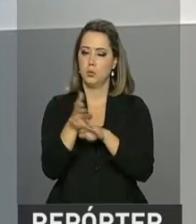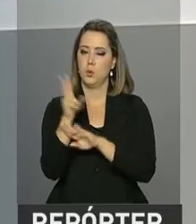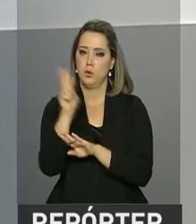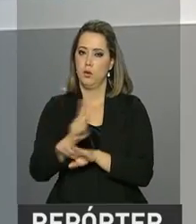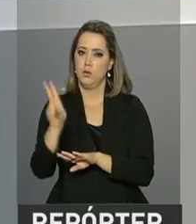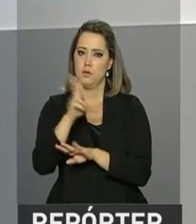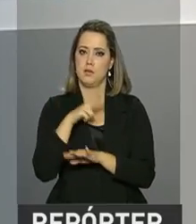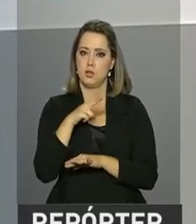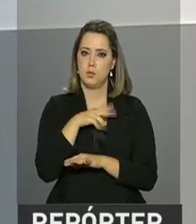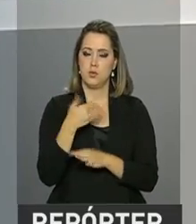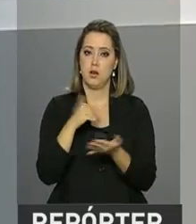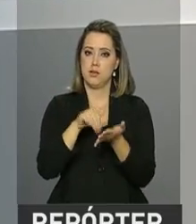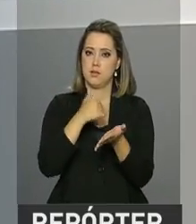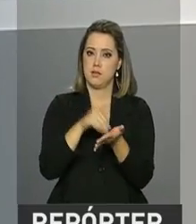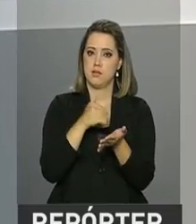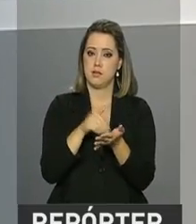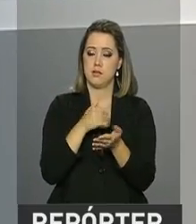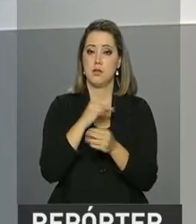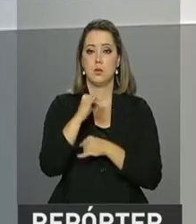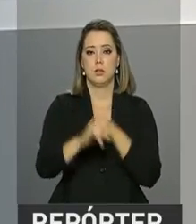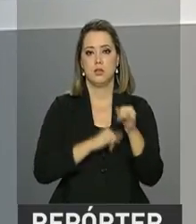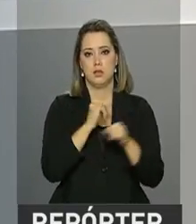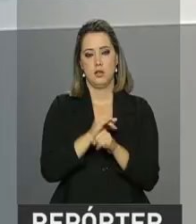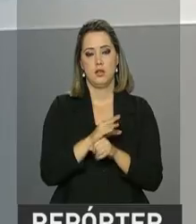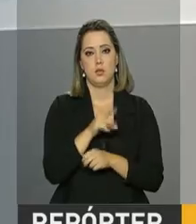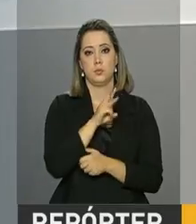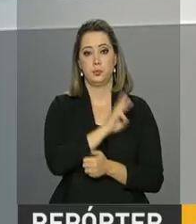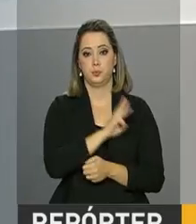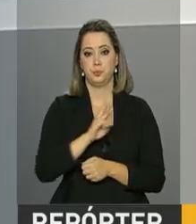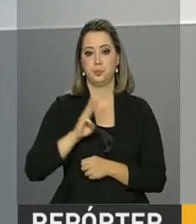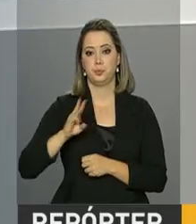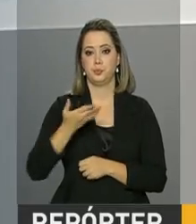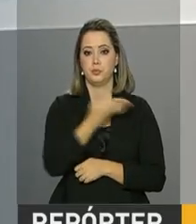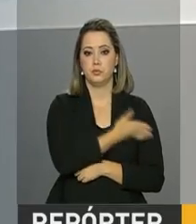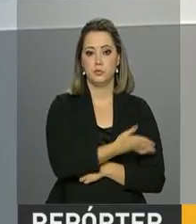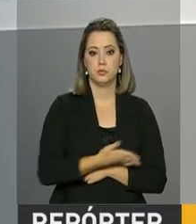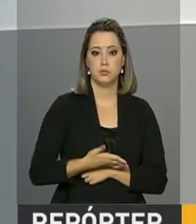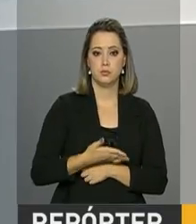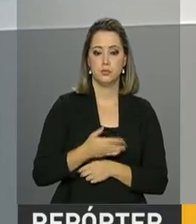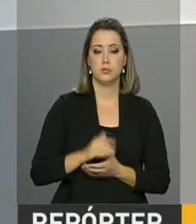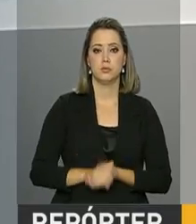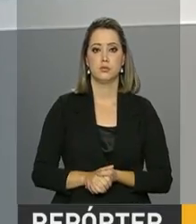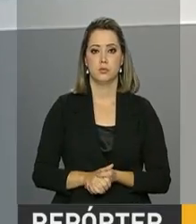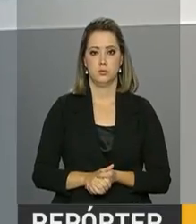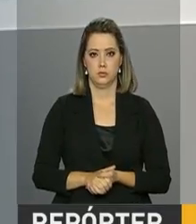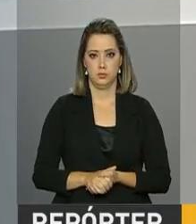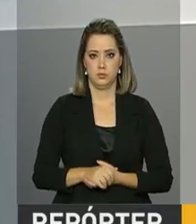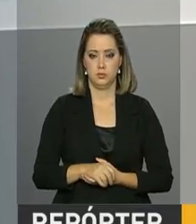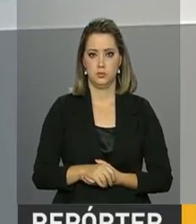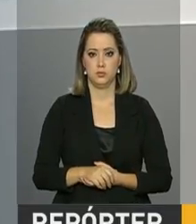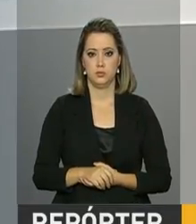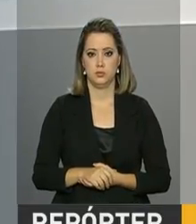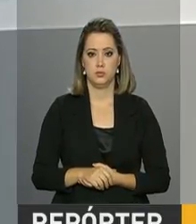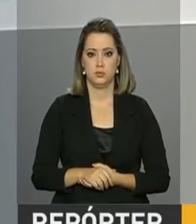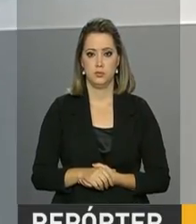particulares a inscrição deve ser feita pela internet na página siteprouni.mec.gov.br